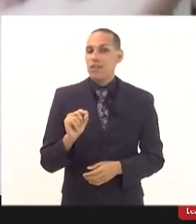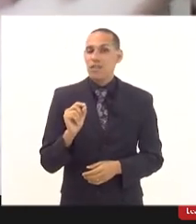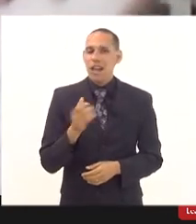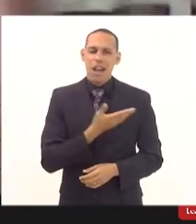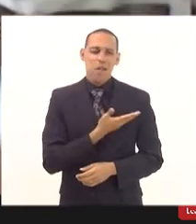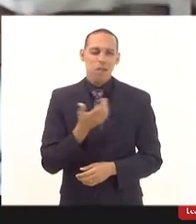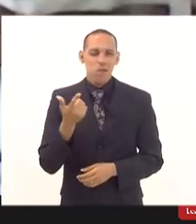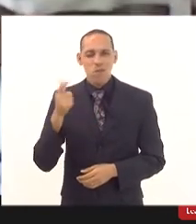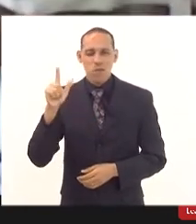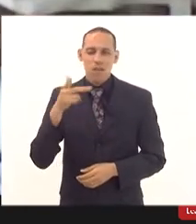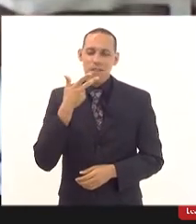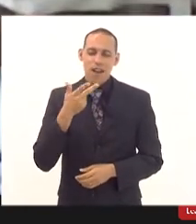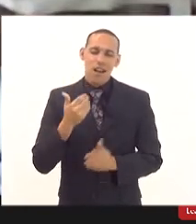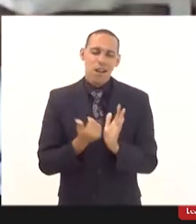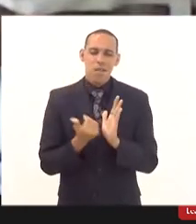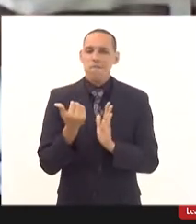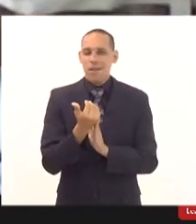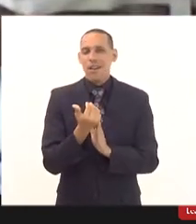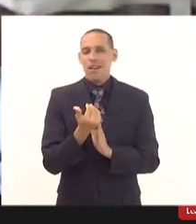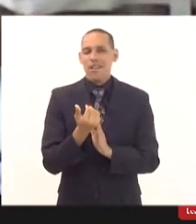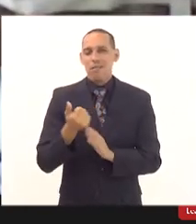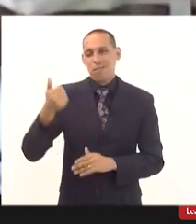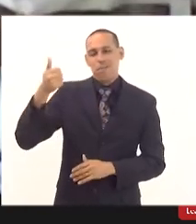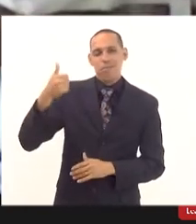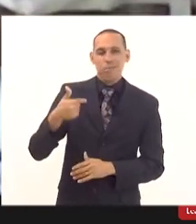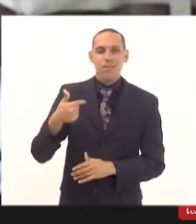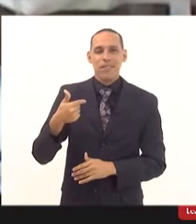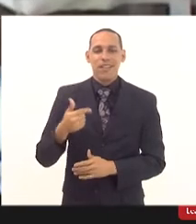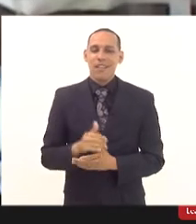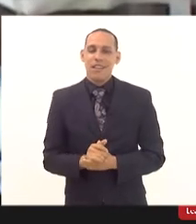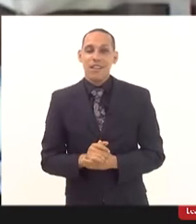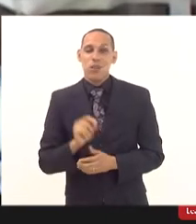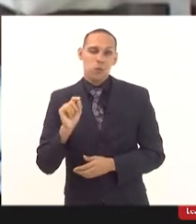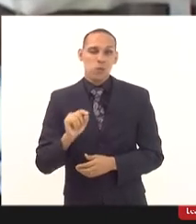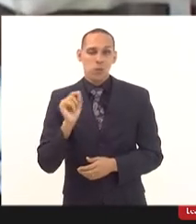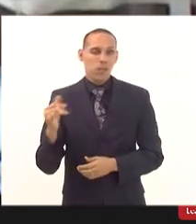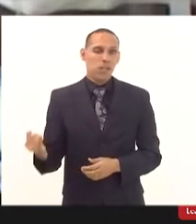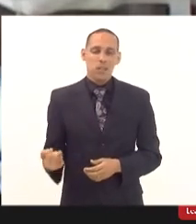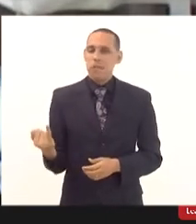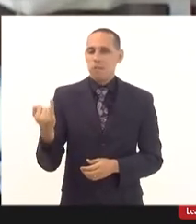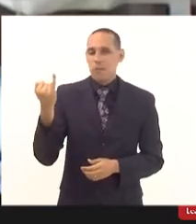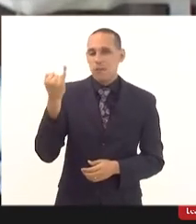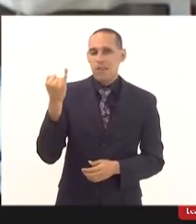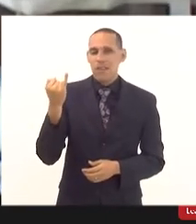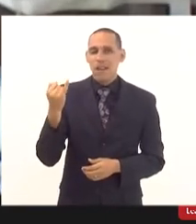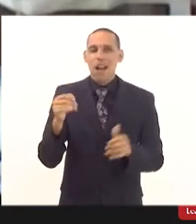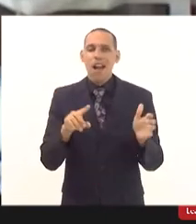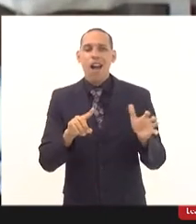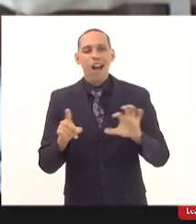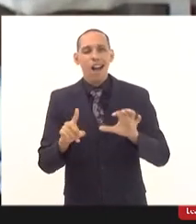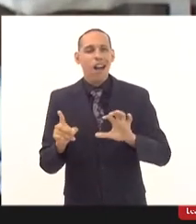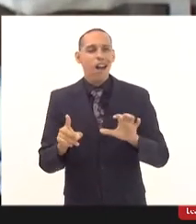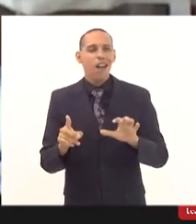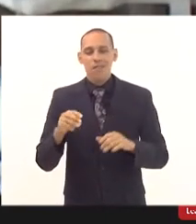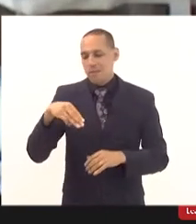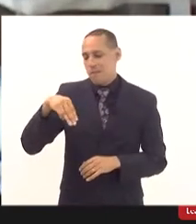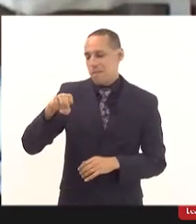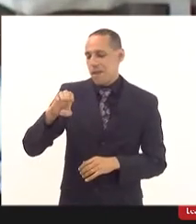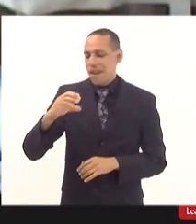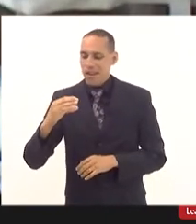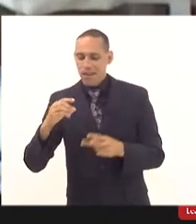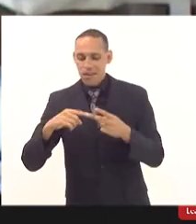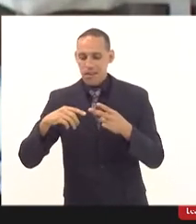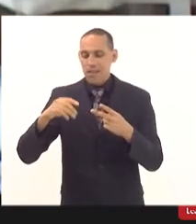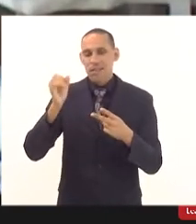outros componentes certamente farão melhor do que eles vão mais capacidade para falar sobre a importância das o MEC e